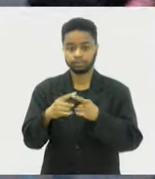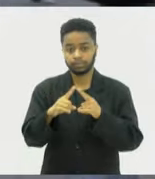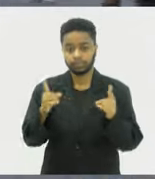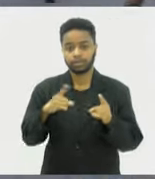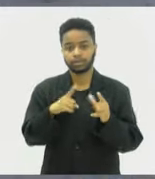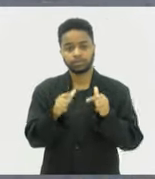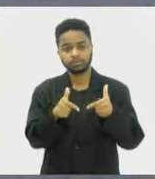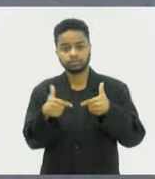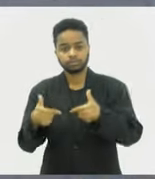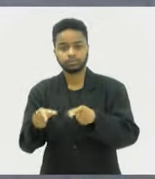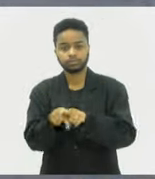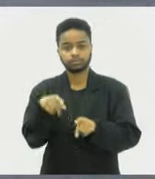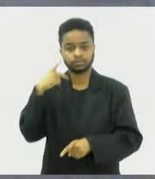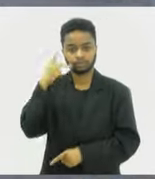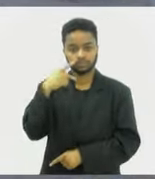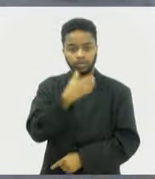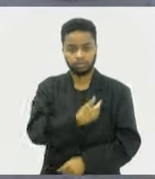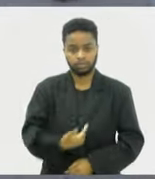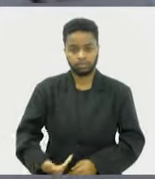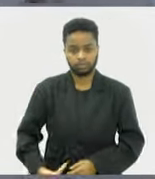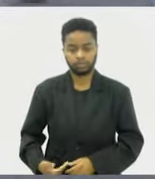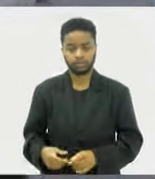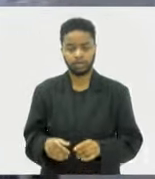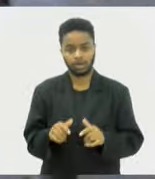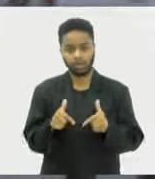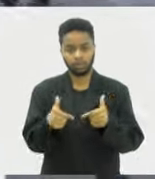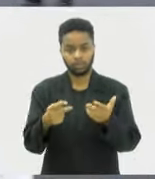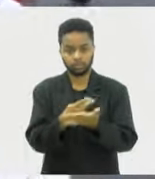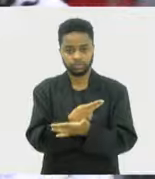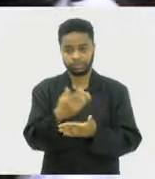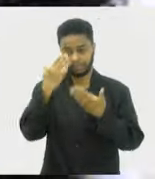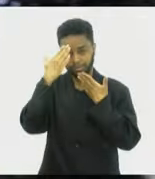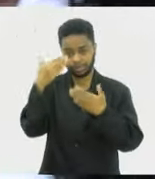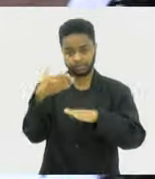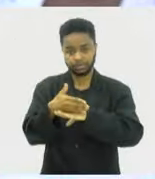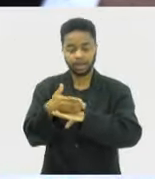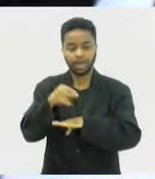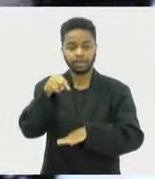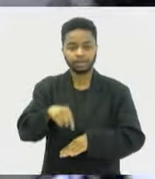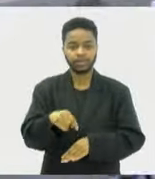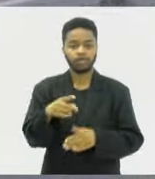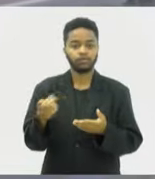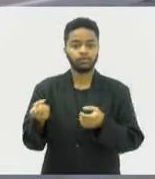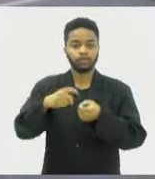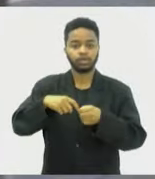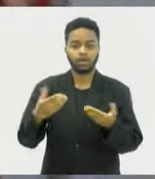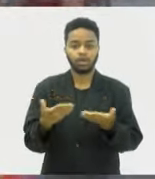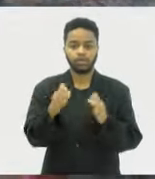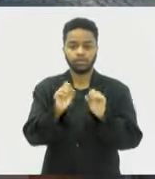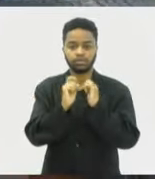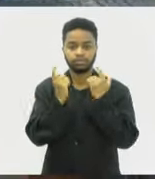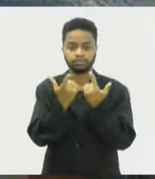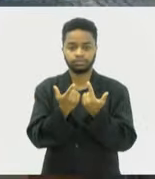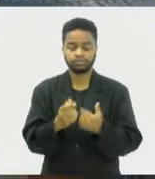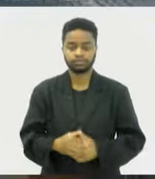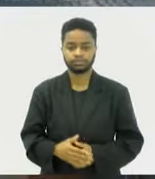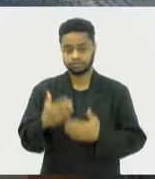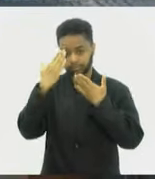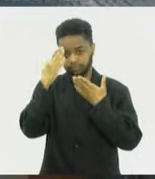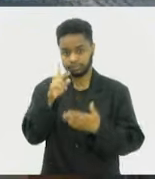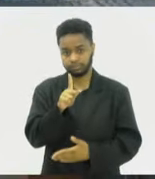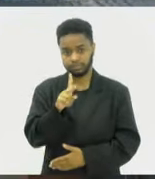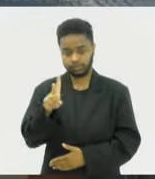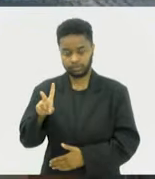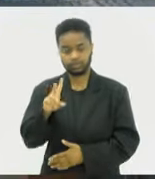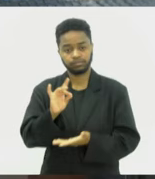políticas públicas, como por exemplo a do CRAI Rio. Obrigado pela participação. Vicente, voltamos com você no estúdio. Obrigado, PV. É um trabalho